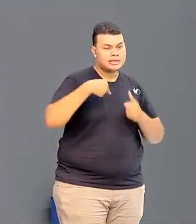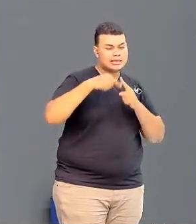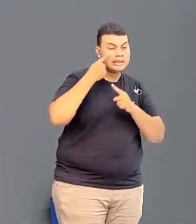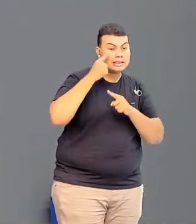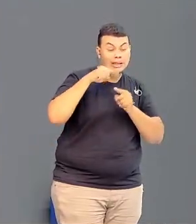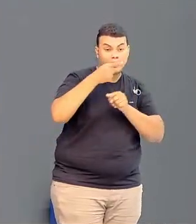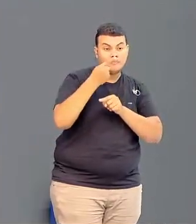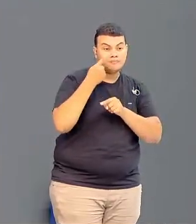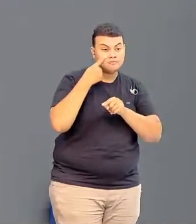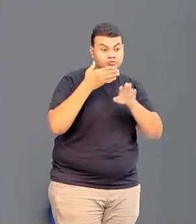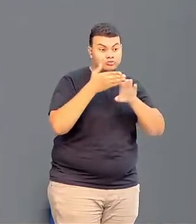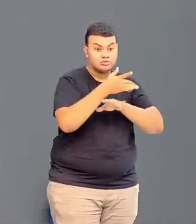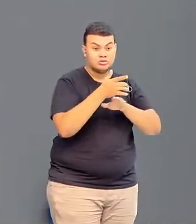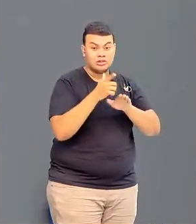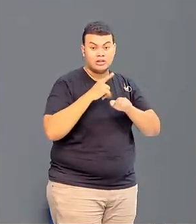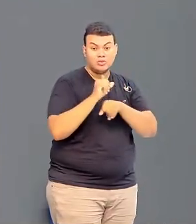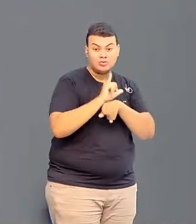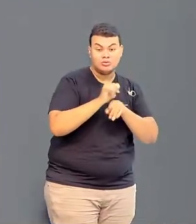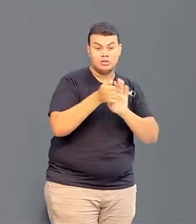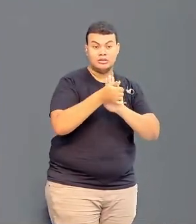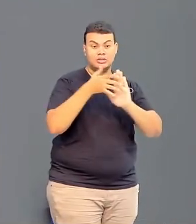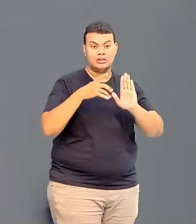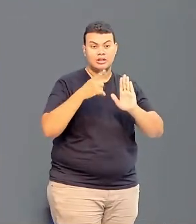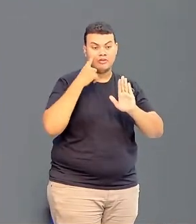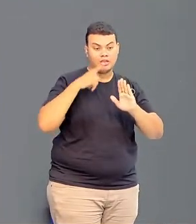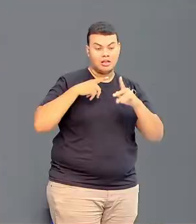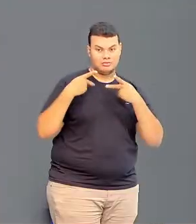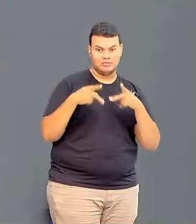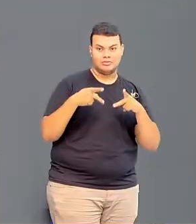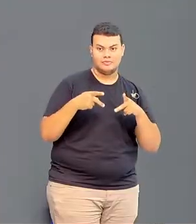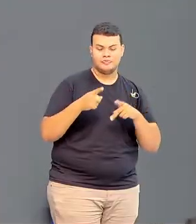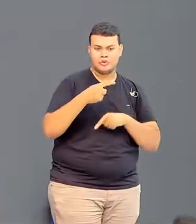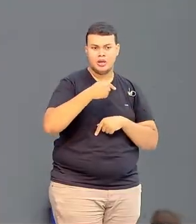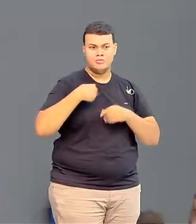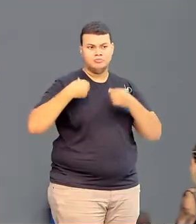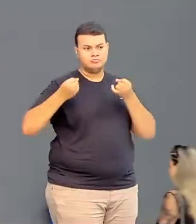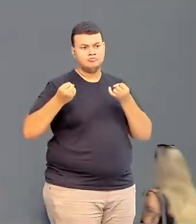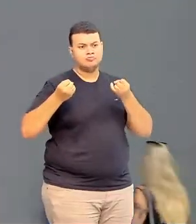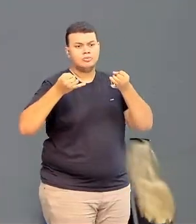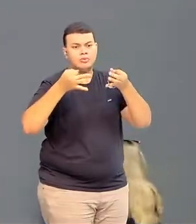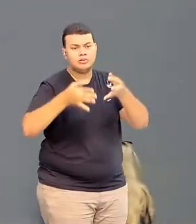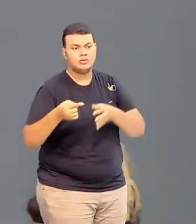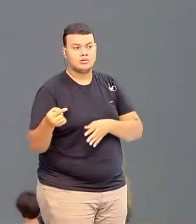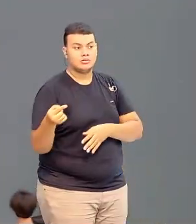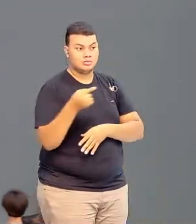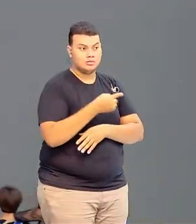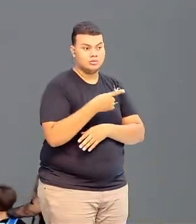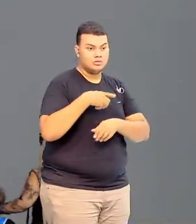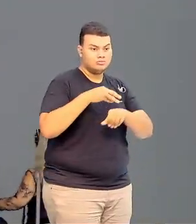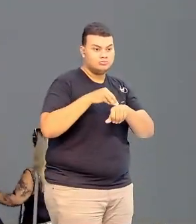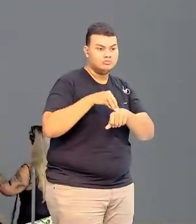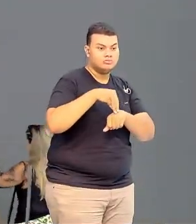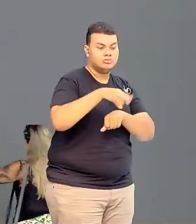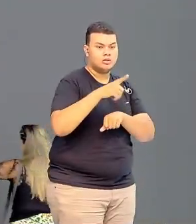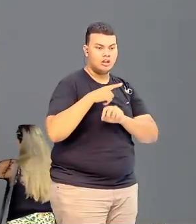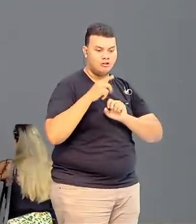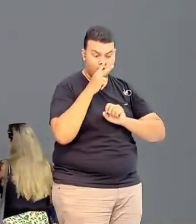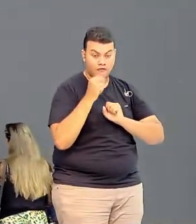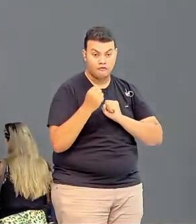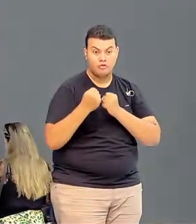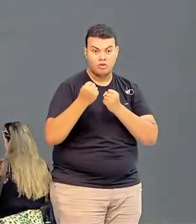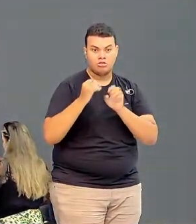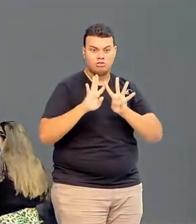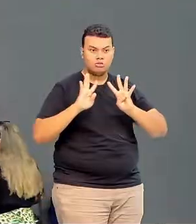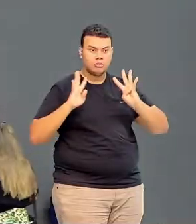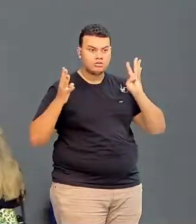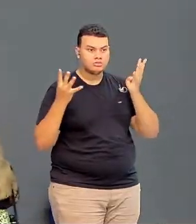Deus. E eu falo sobre isso. Eu falo sobre esse argumento que a serpente trouxe, e agora uma fortaleza, porque todas as vezes que